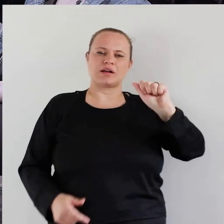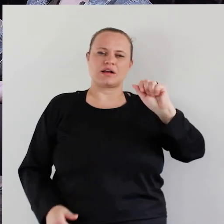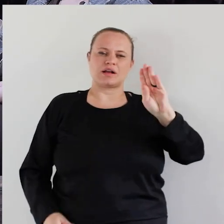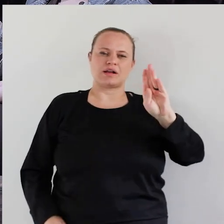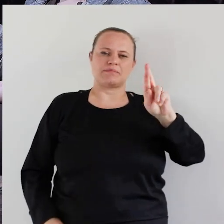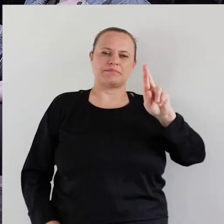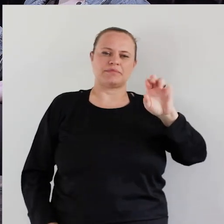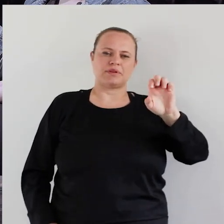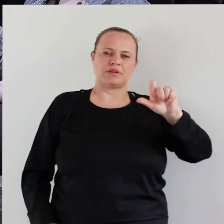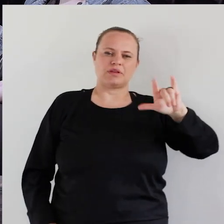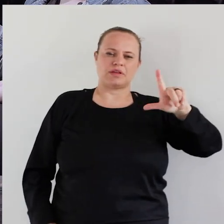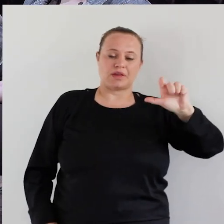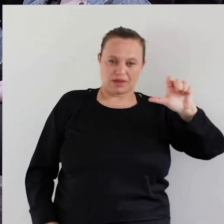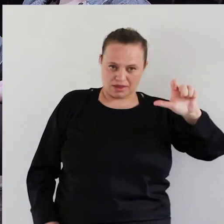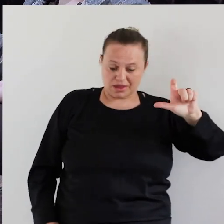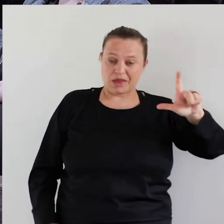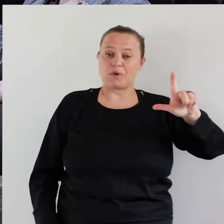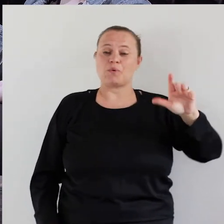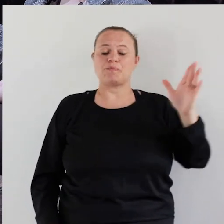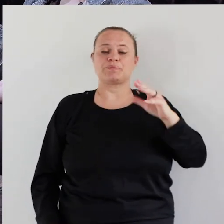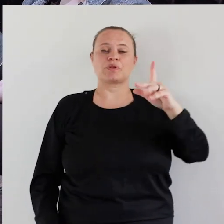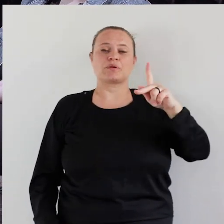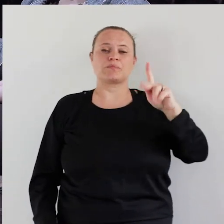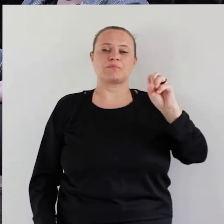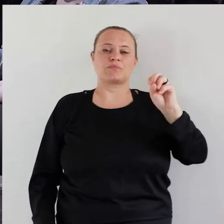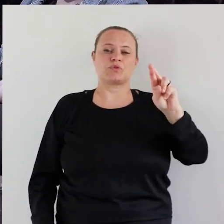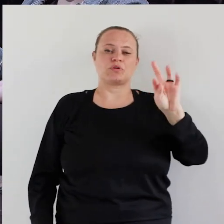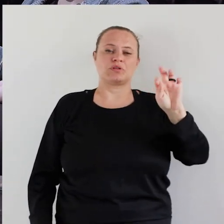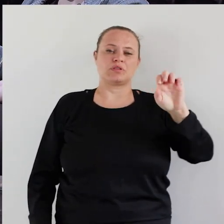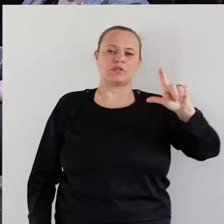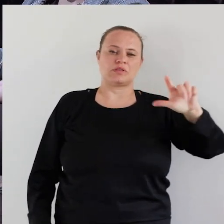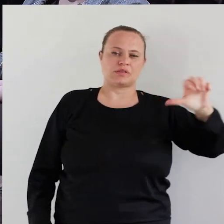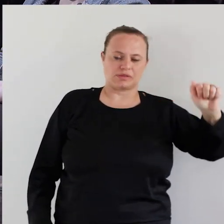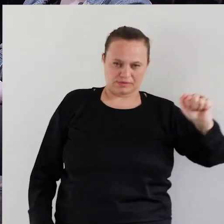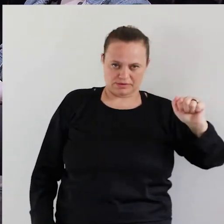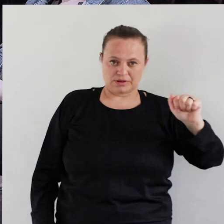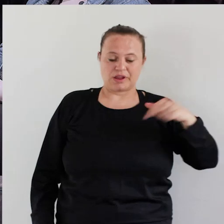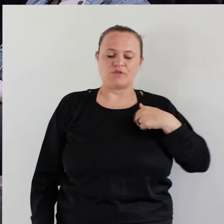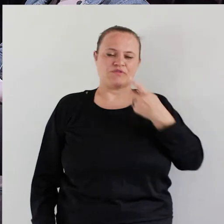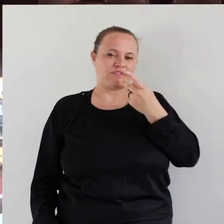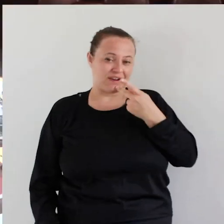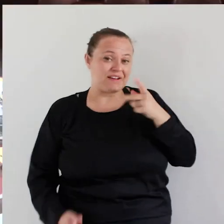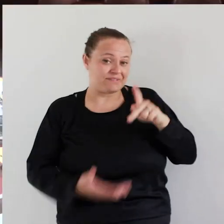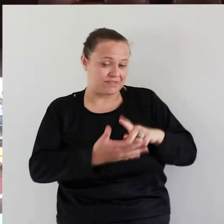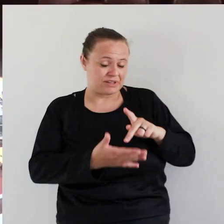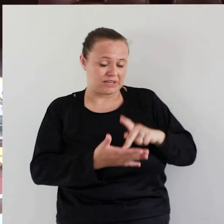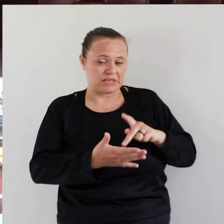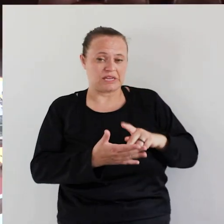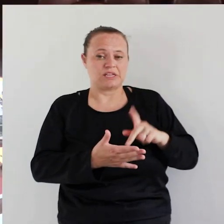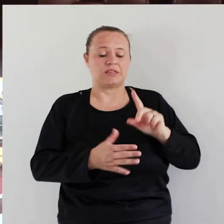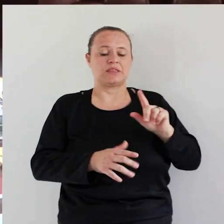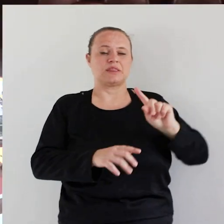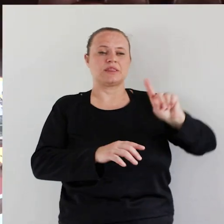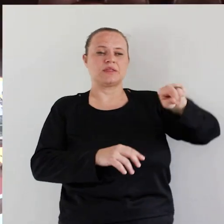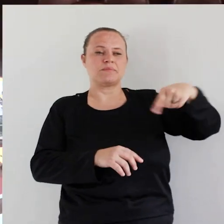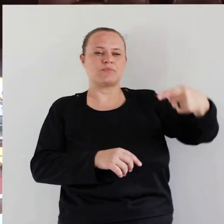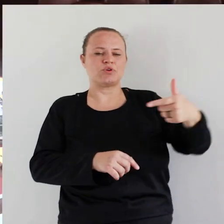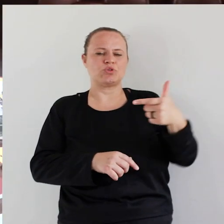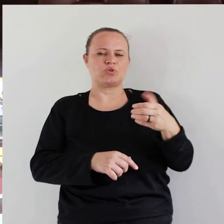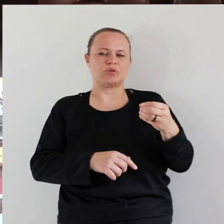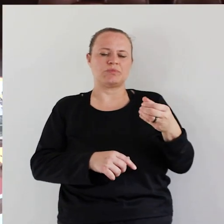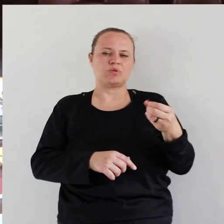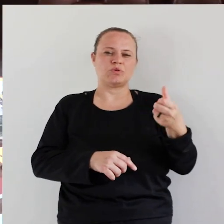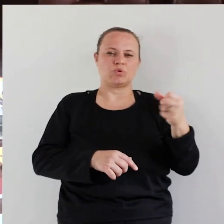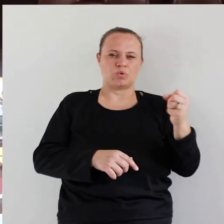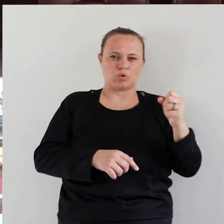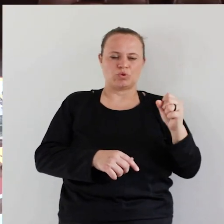trabalho que é o do Gabriel Portela, né, que fez parte do Fora do Eixo, que acho que foi seu orientando também, é isso? Isso. Na verdade, aí